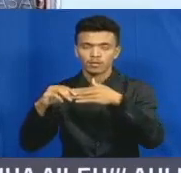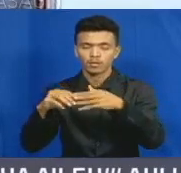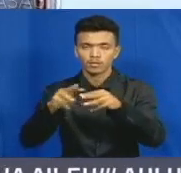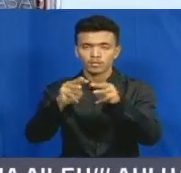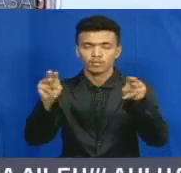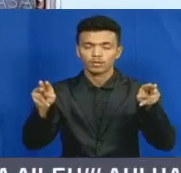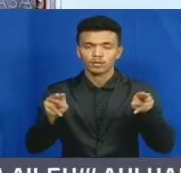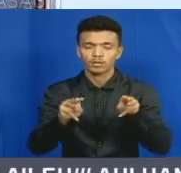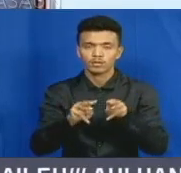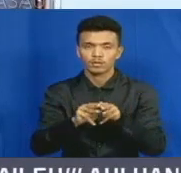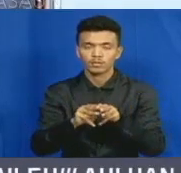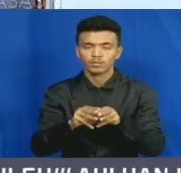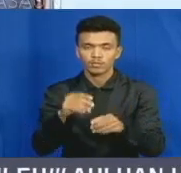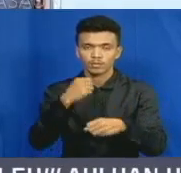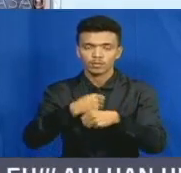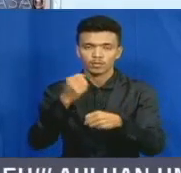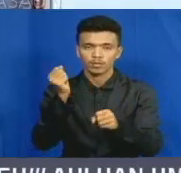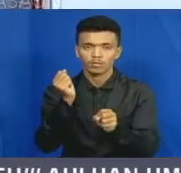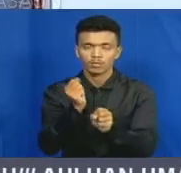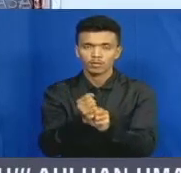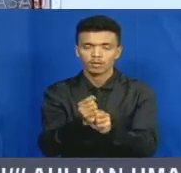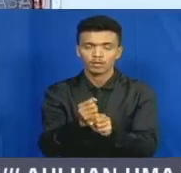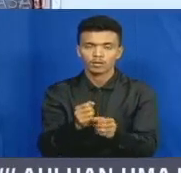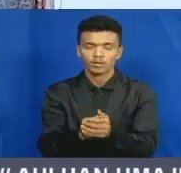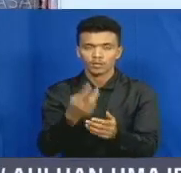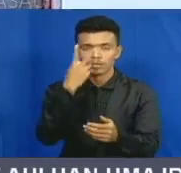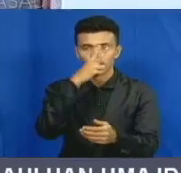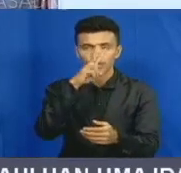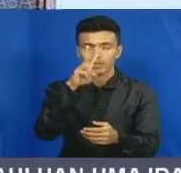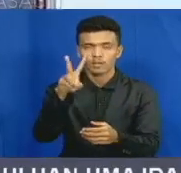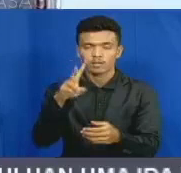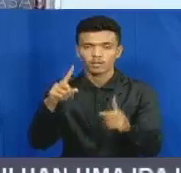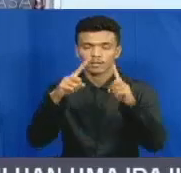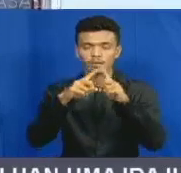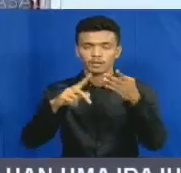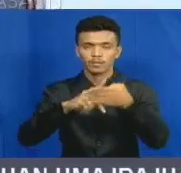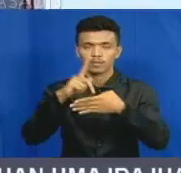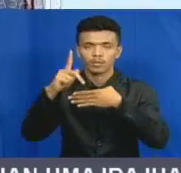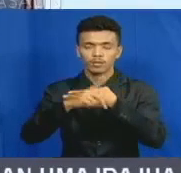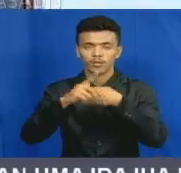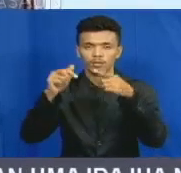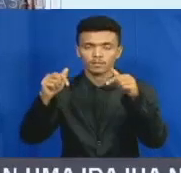município, atu hala, controle máximo da área, programa merenda escolar.